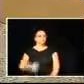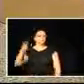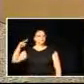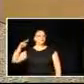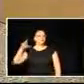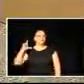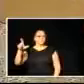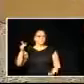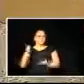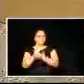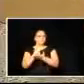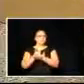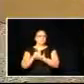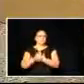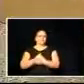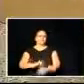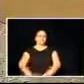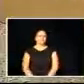Luizinho, Digão,